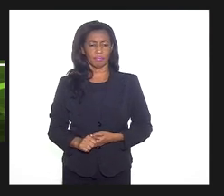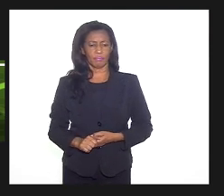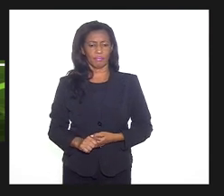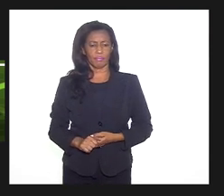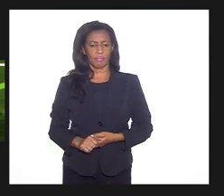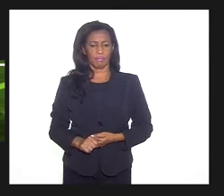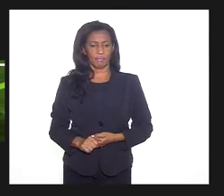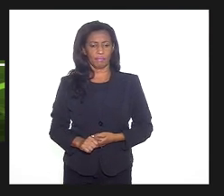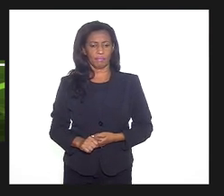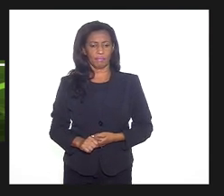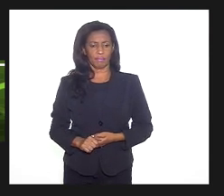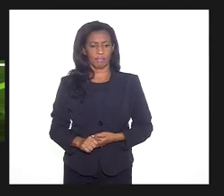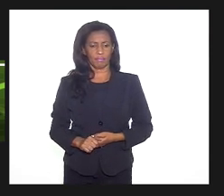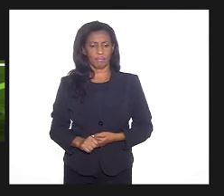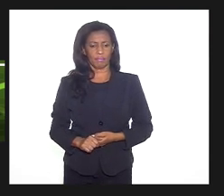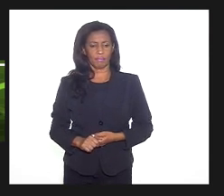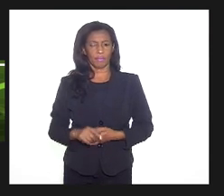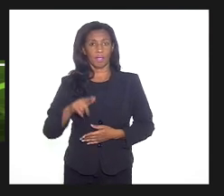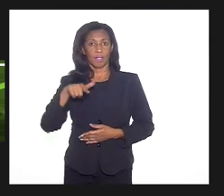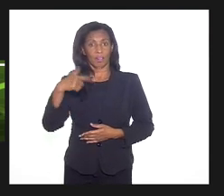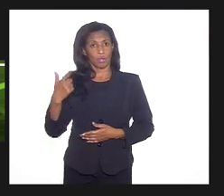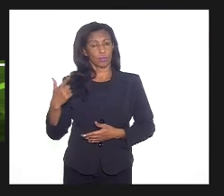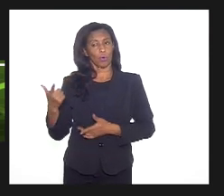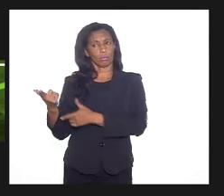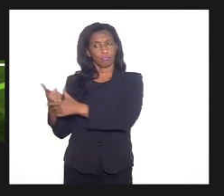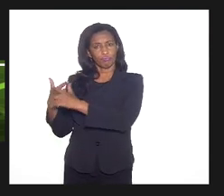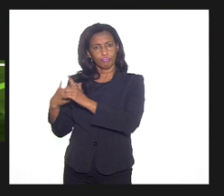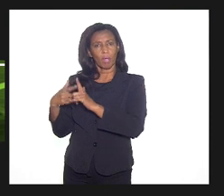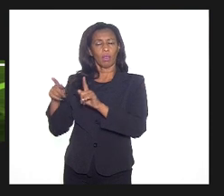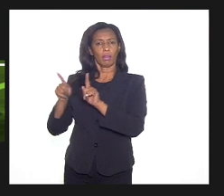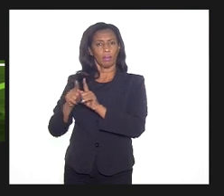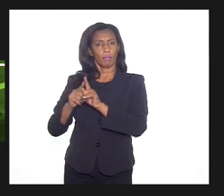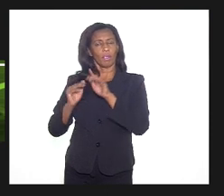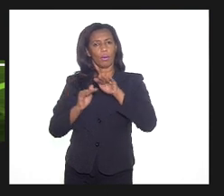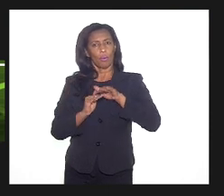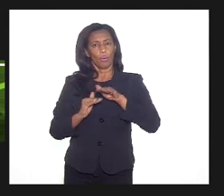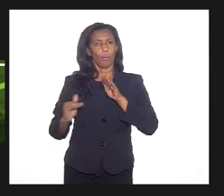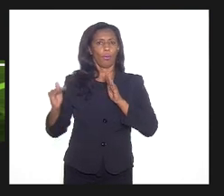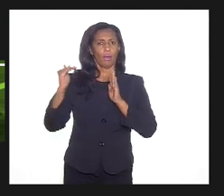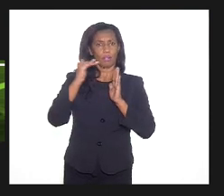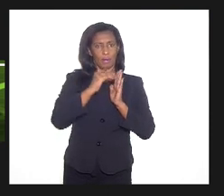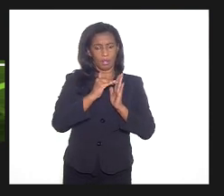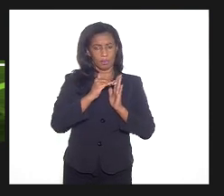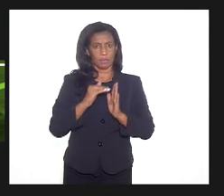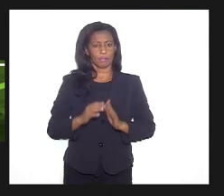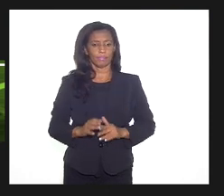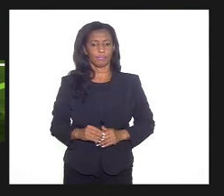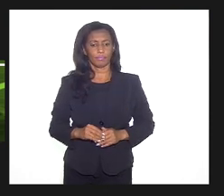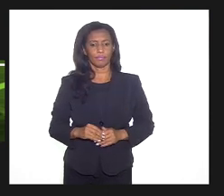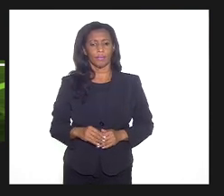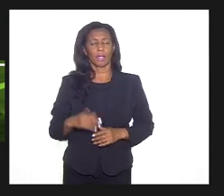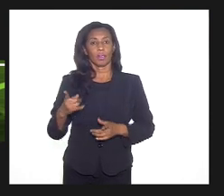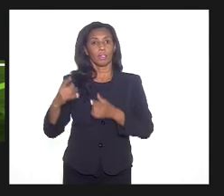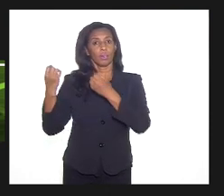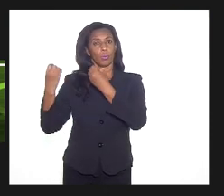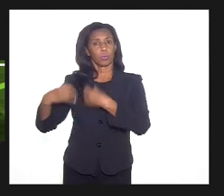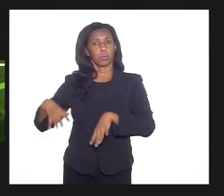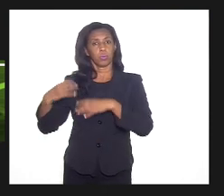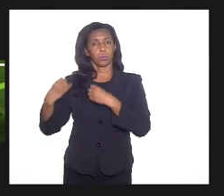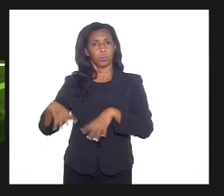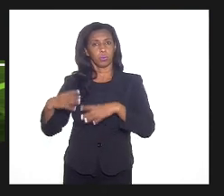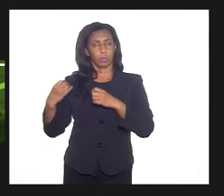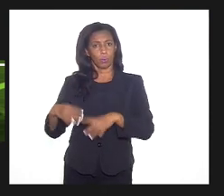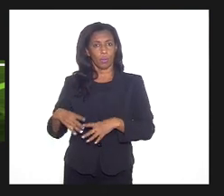E aqui na outras despesas correntes, basicamente, o acréscimo é em virtude das despesas com operação